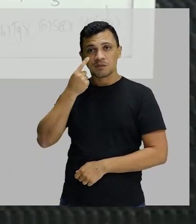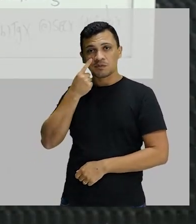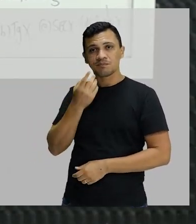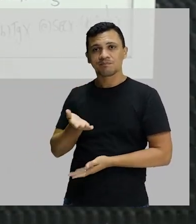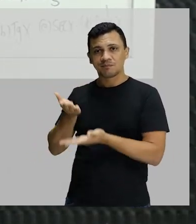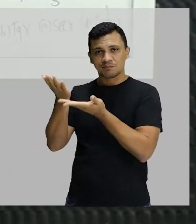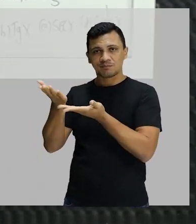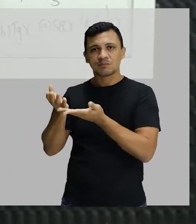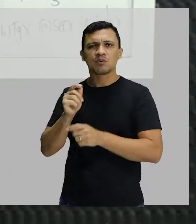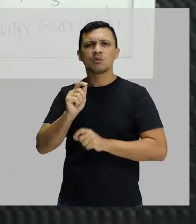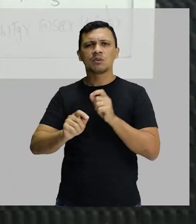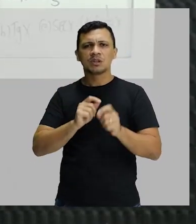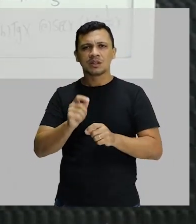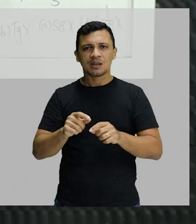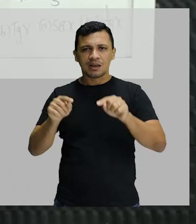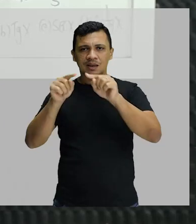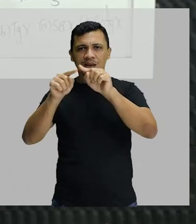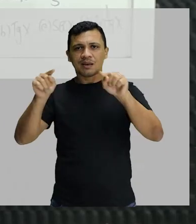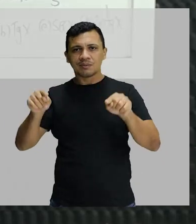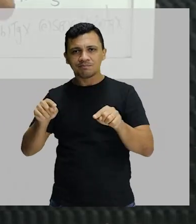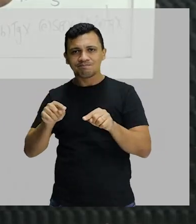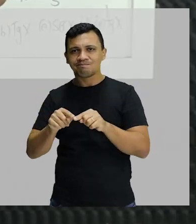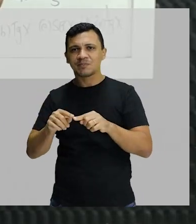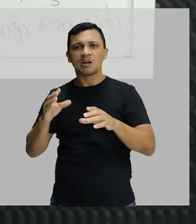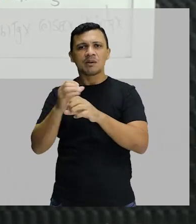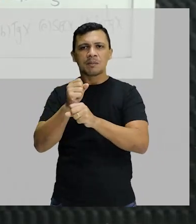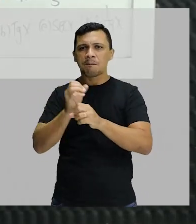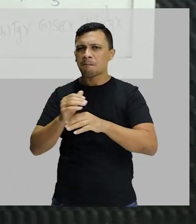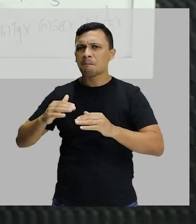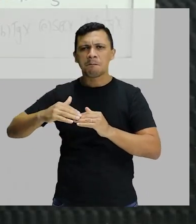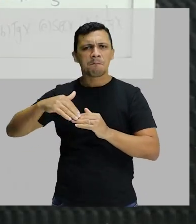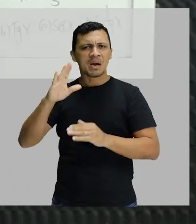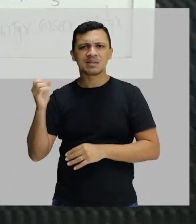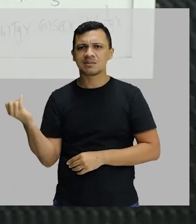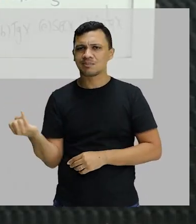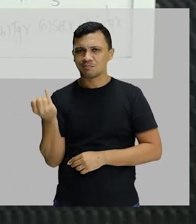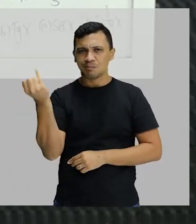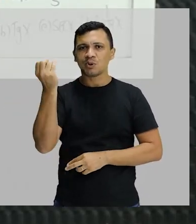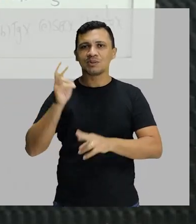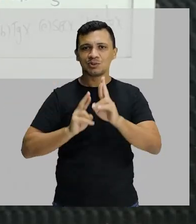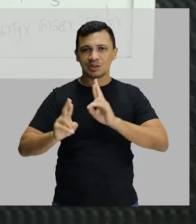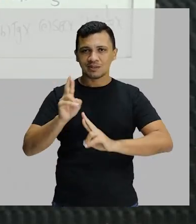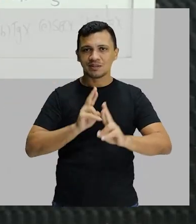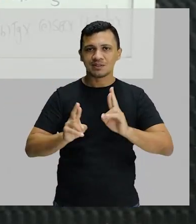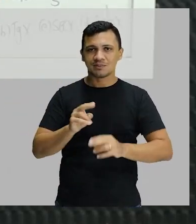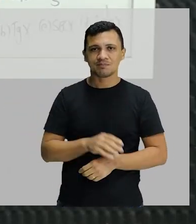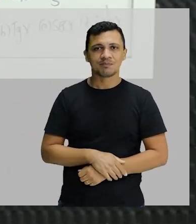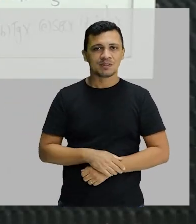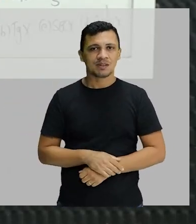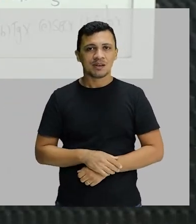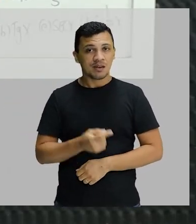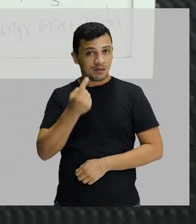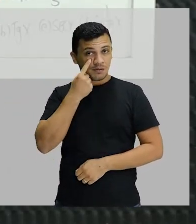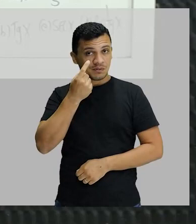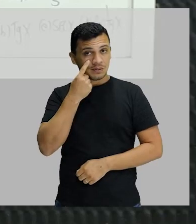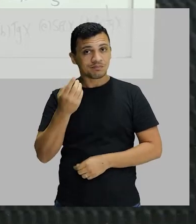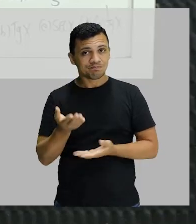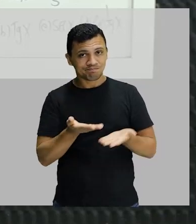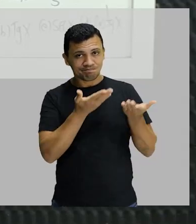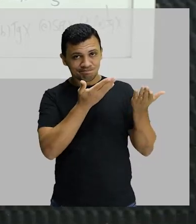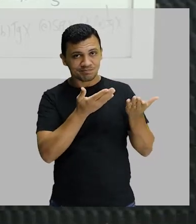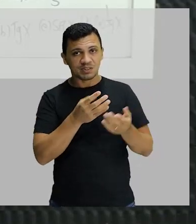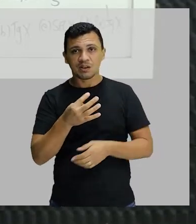da trigonometria, a relação mais importante, vamos dizer assim. Tá? Então, eu coloquei aqui o nosso ciclo trigonométrico, né, que